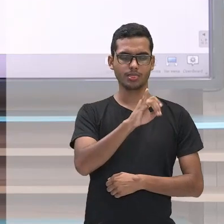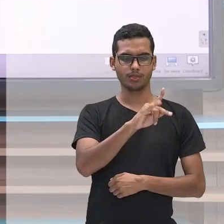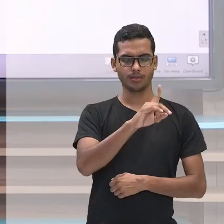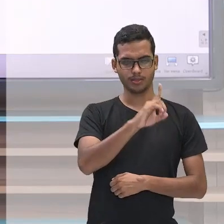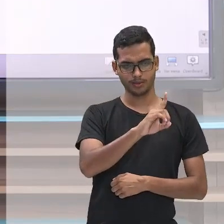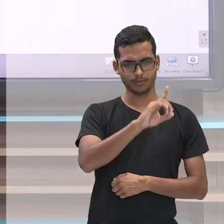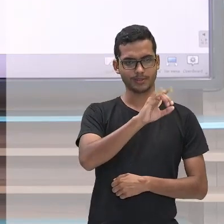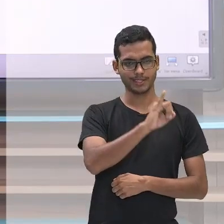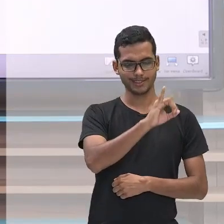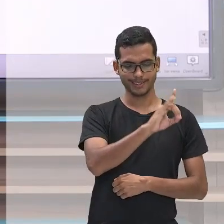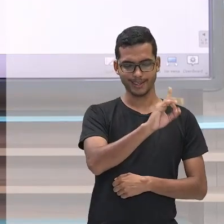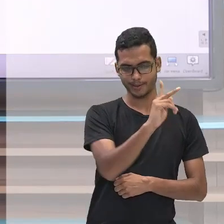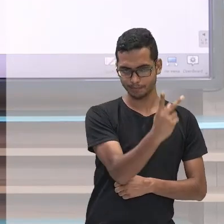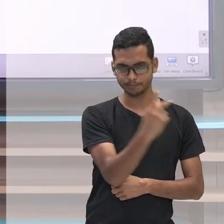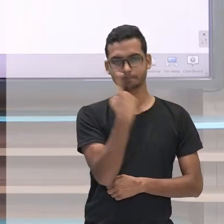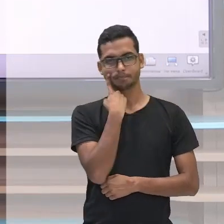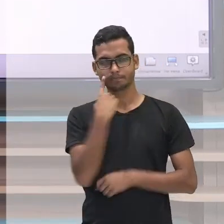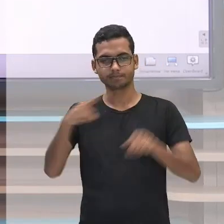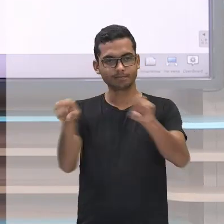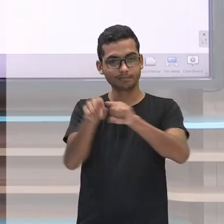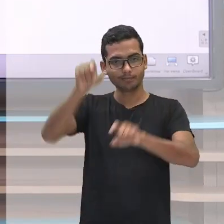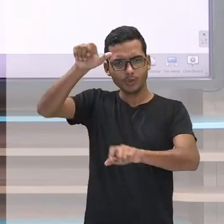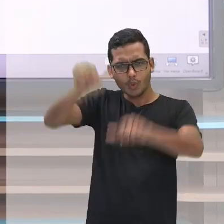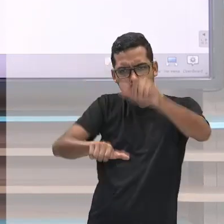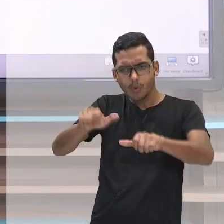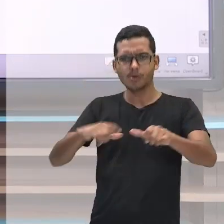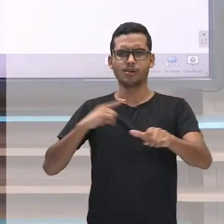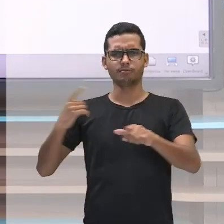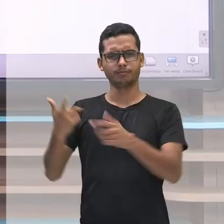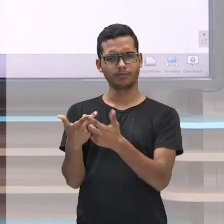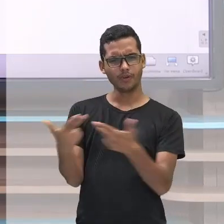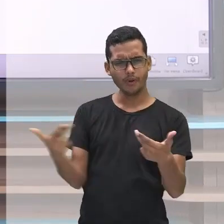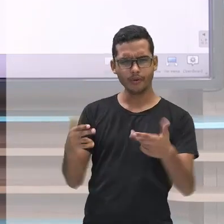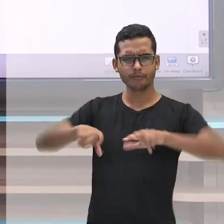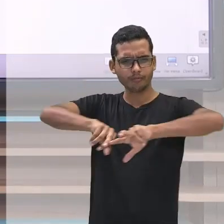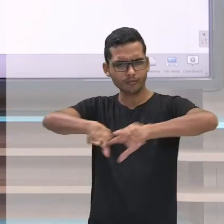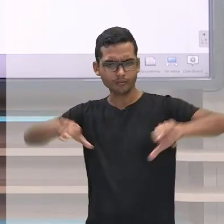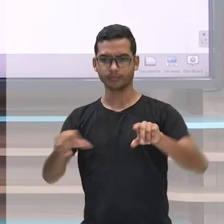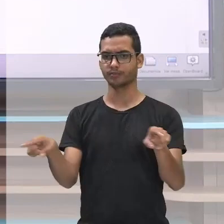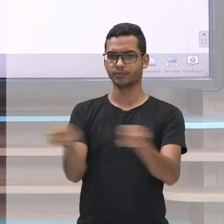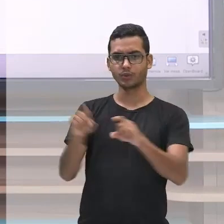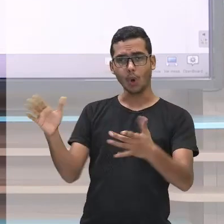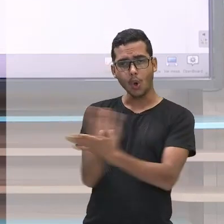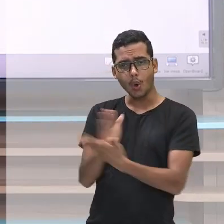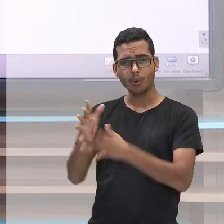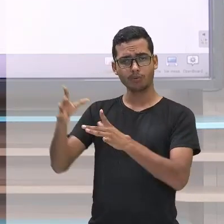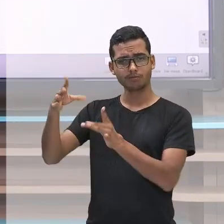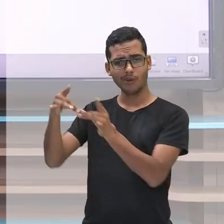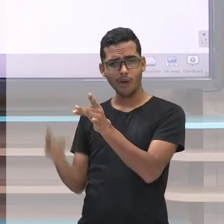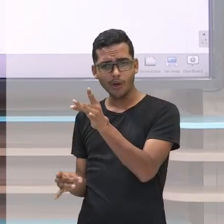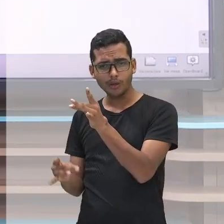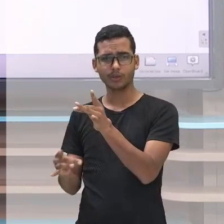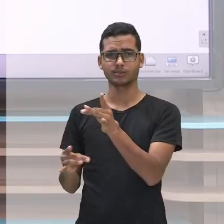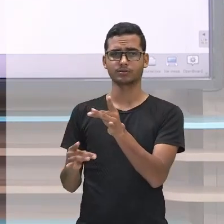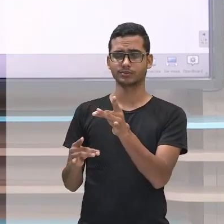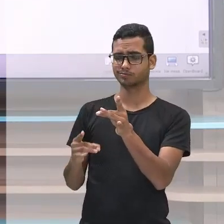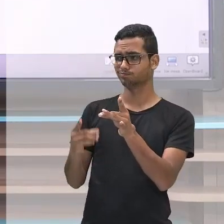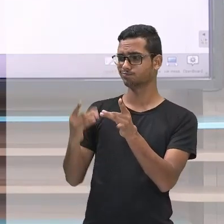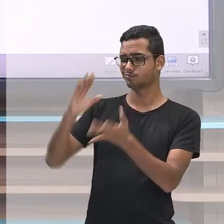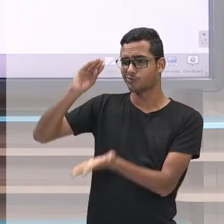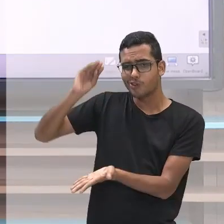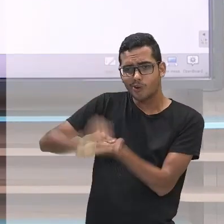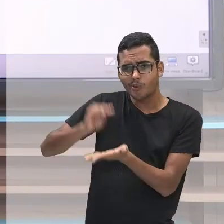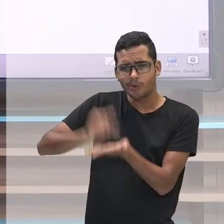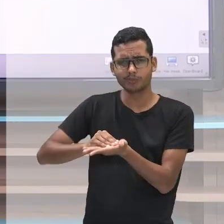durante um tempo foi aí analisado várias questões, alguns detalhes que ficavam ali soltos, né,